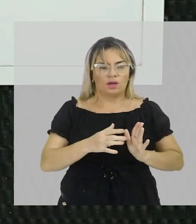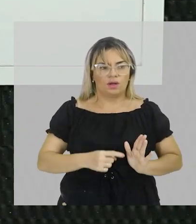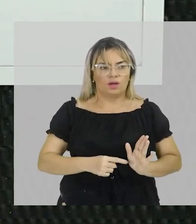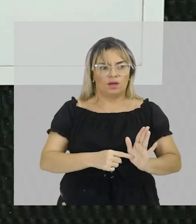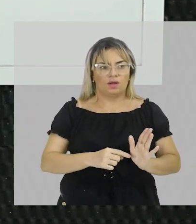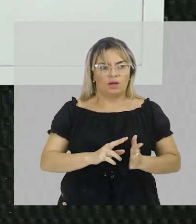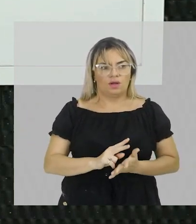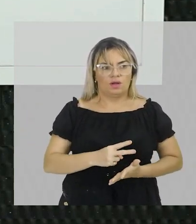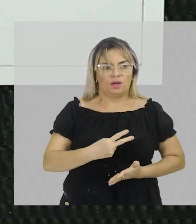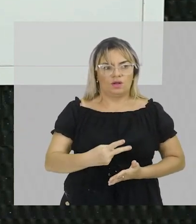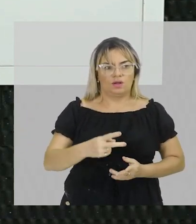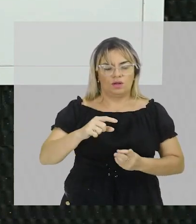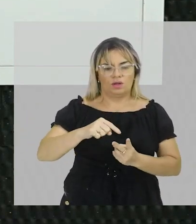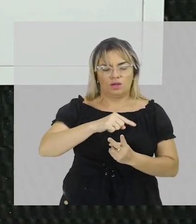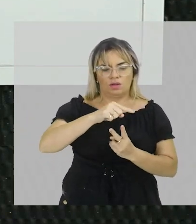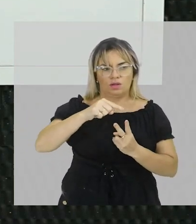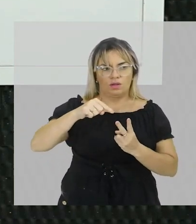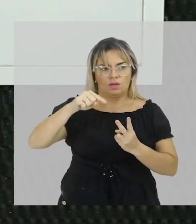2π vezes o raio.